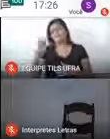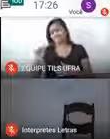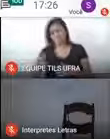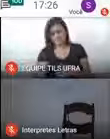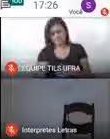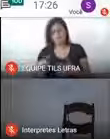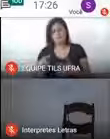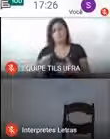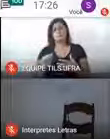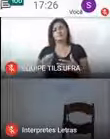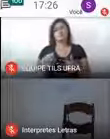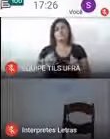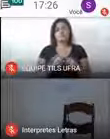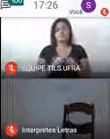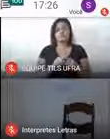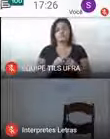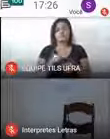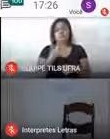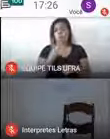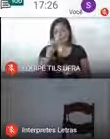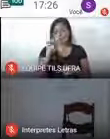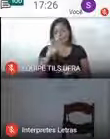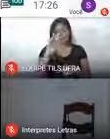uma resposta: não existe diabo.